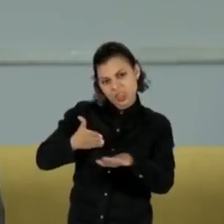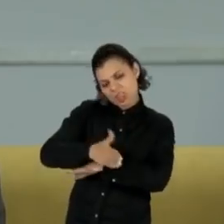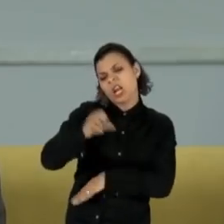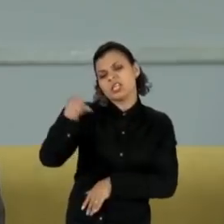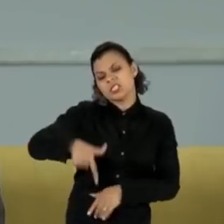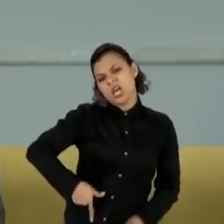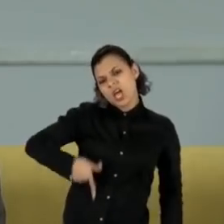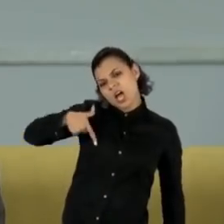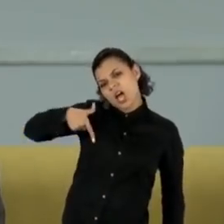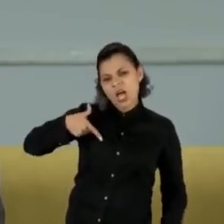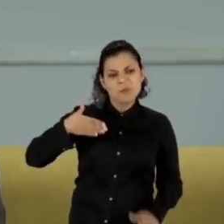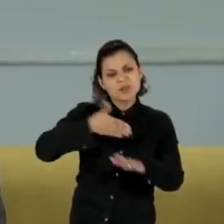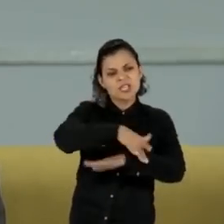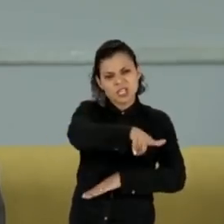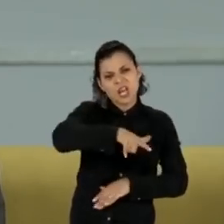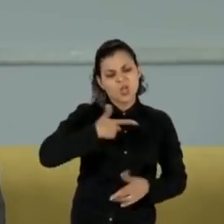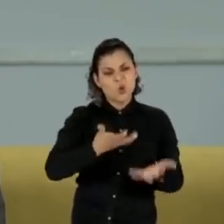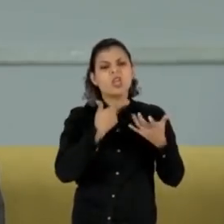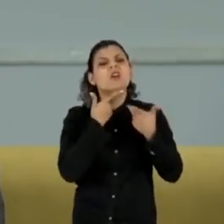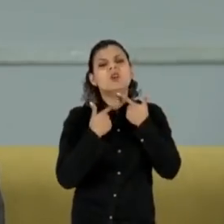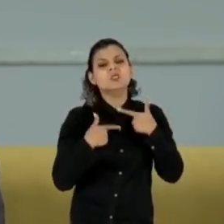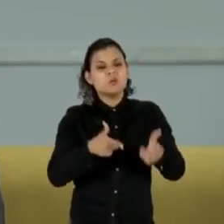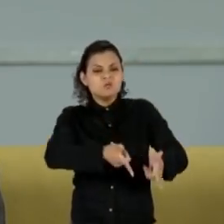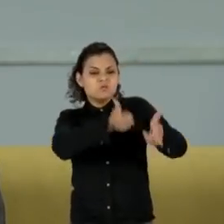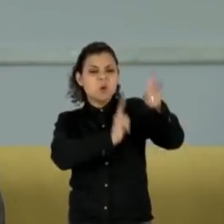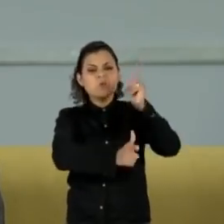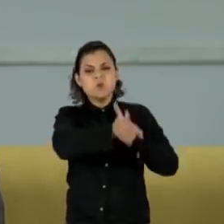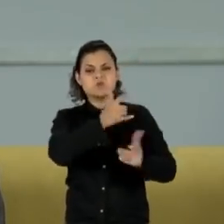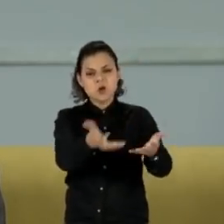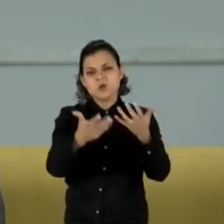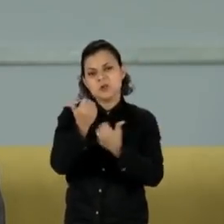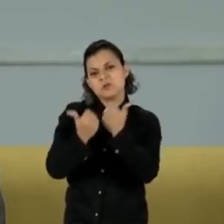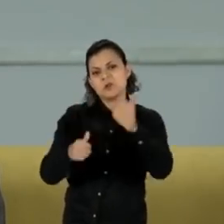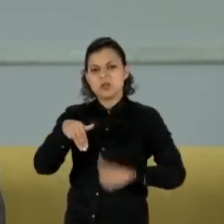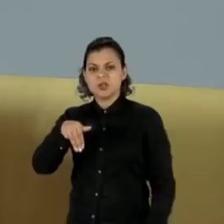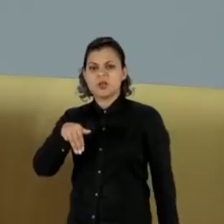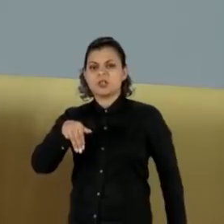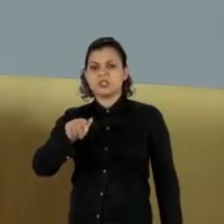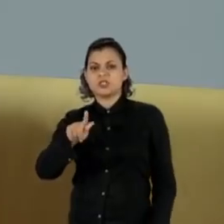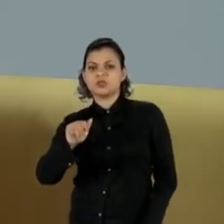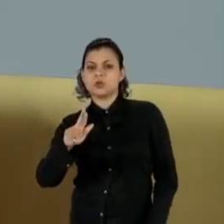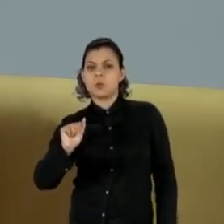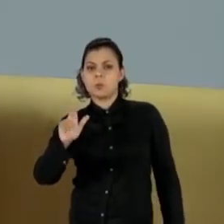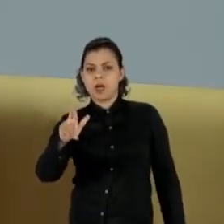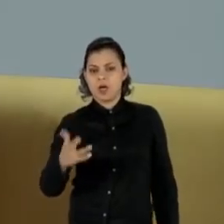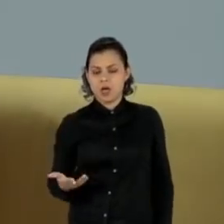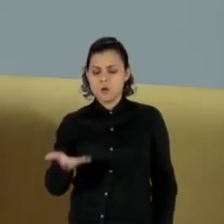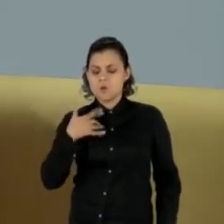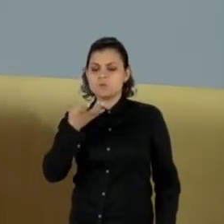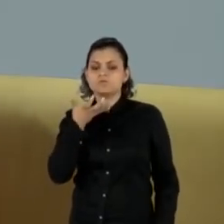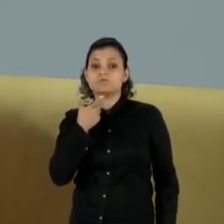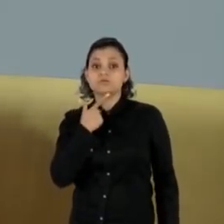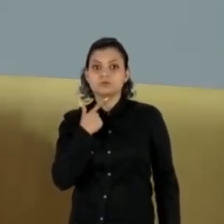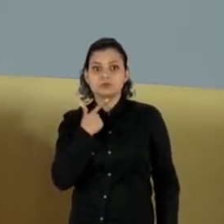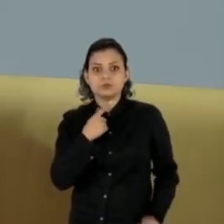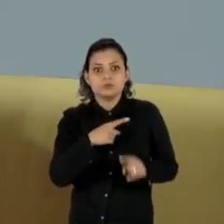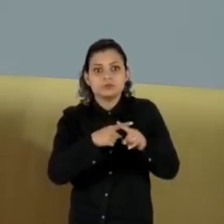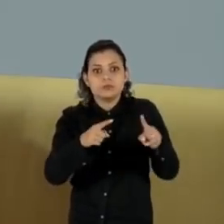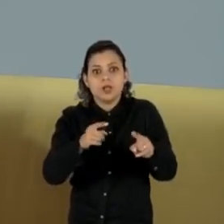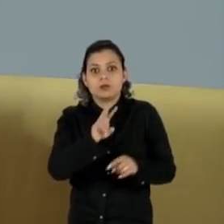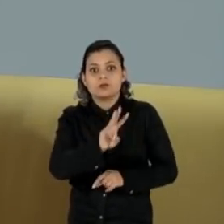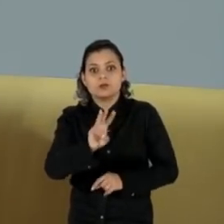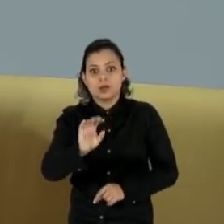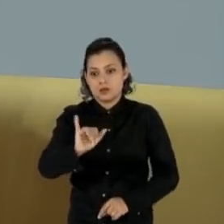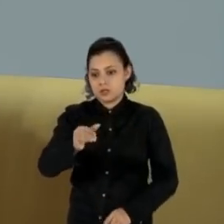entrado com uma arma no supremo tribunal federal disposto a matar o ministro de uma mente é a reportagem do site j